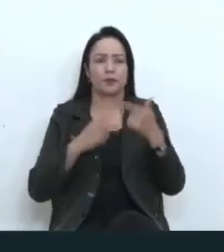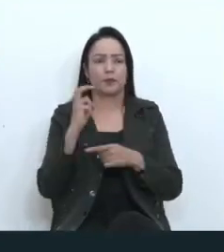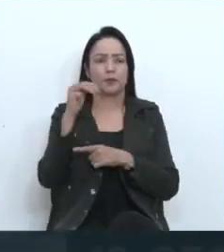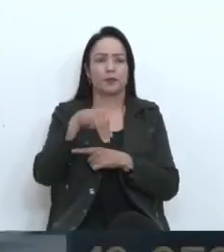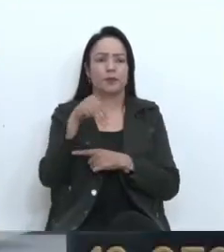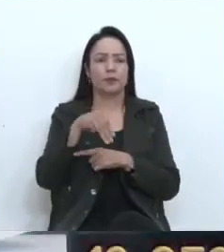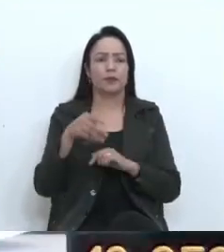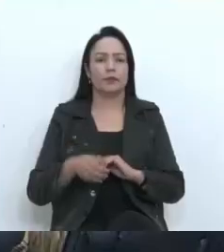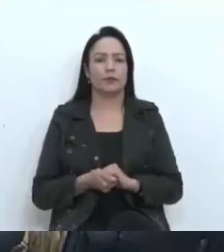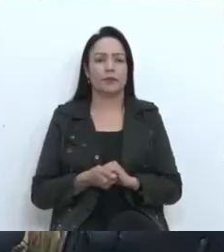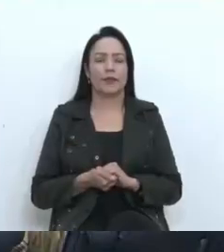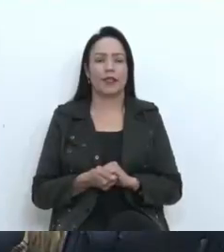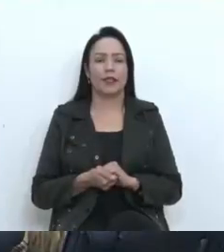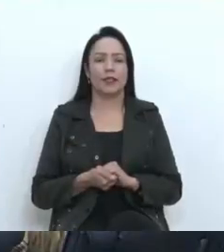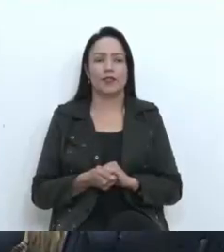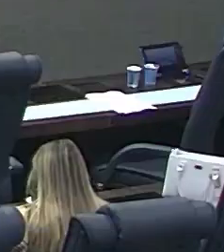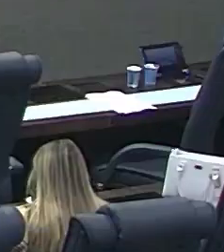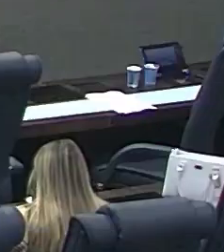minutos